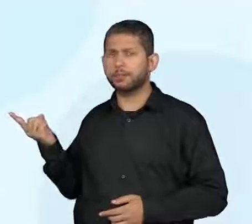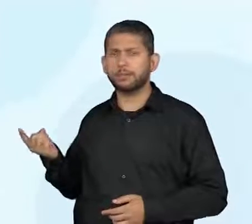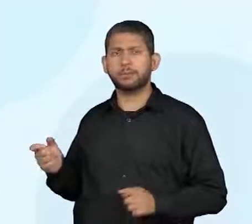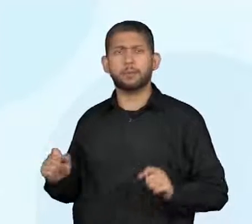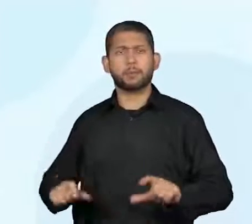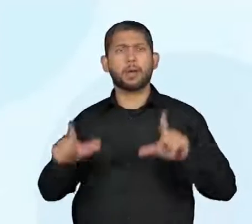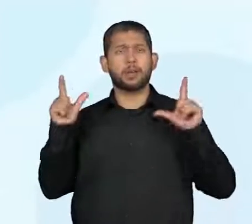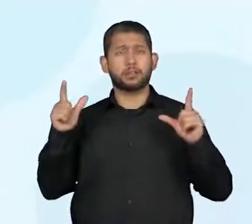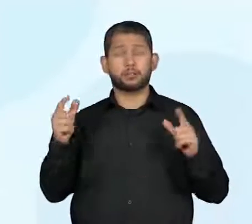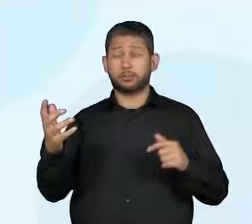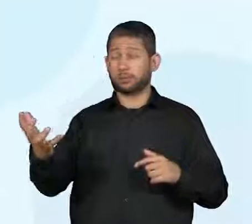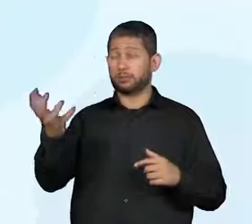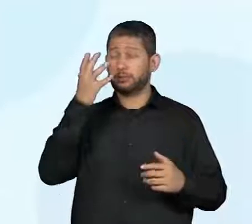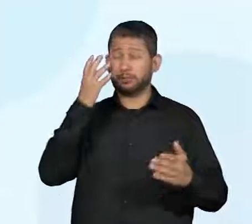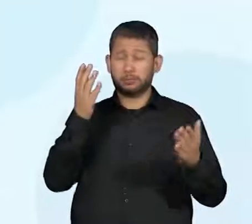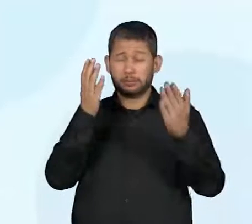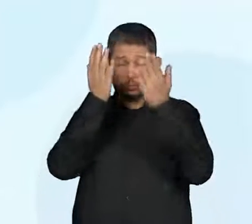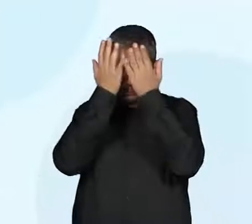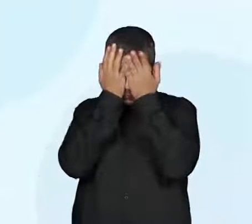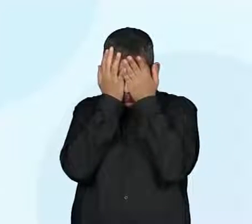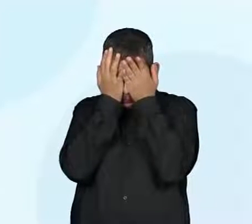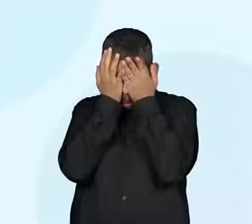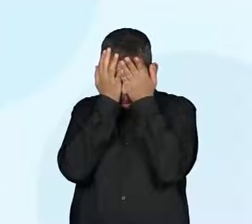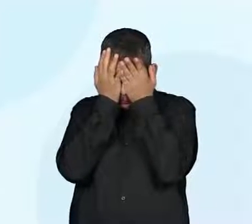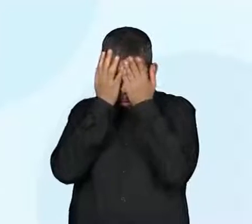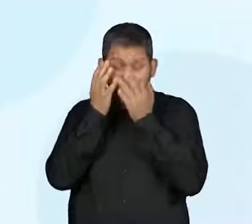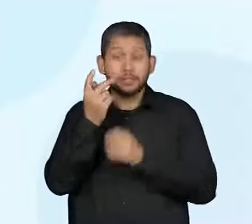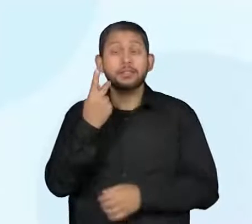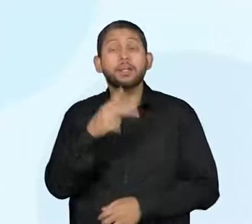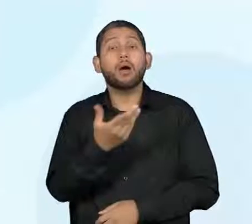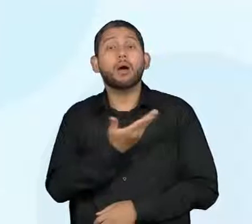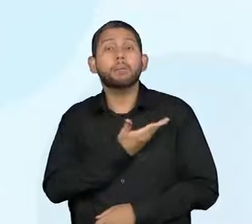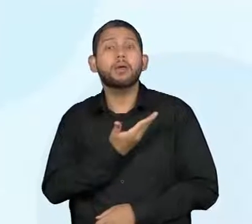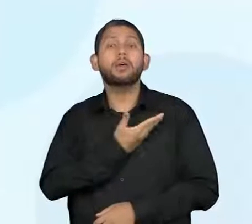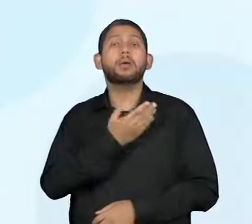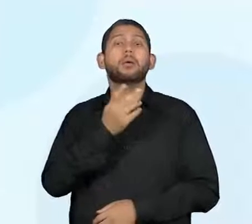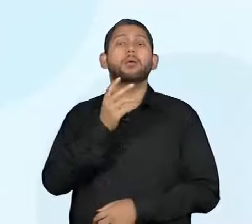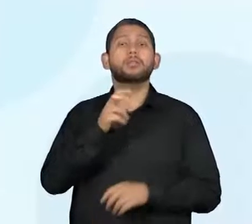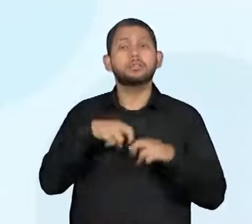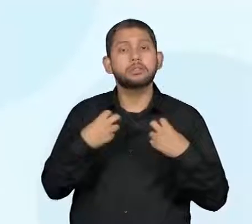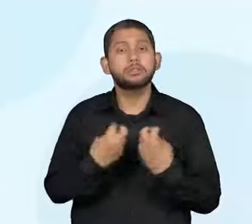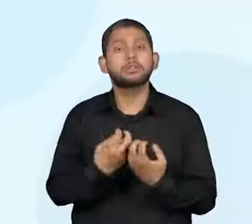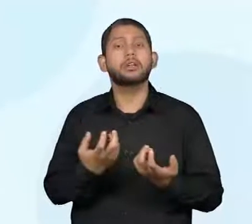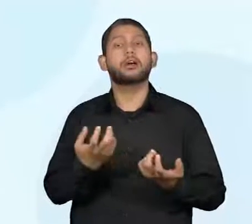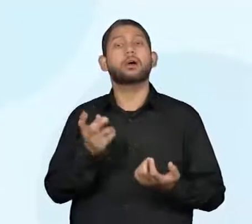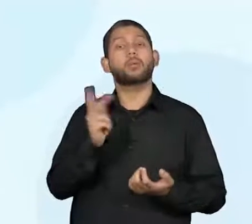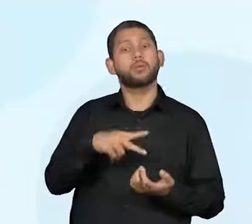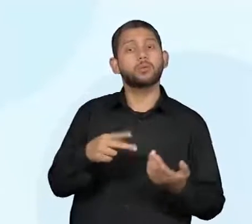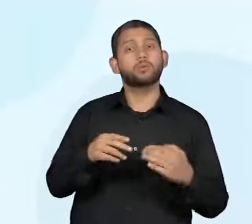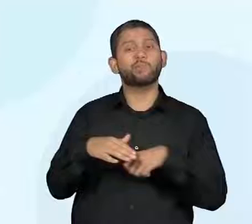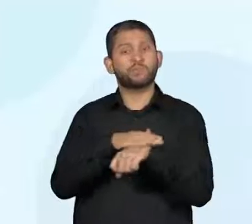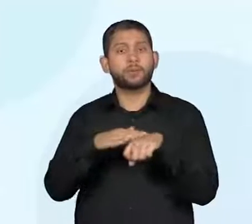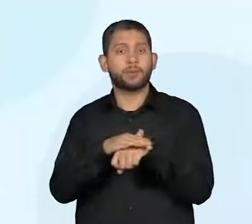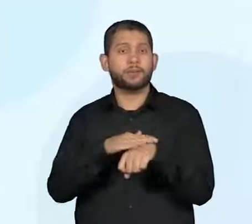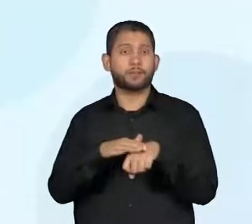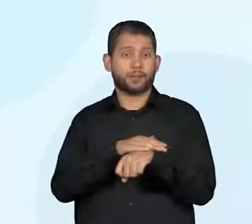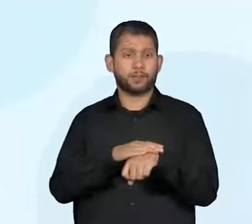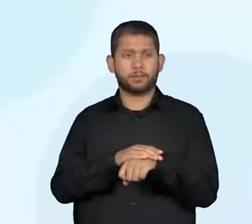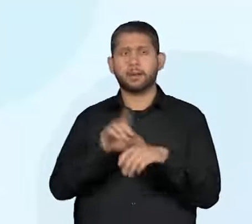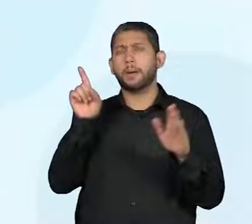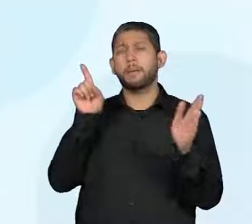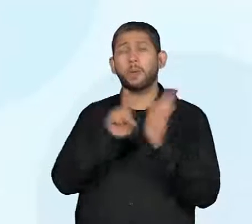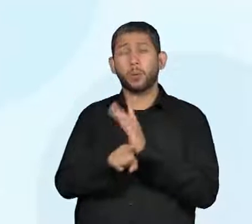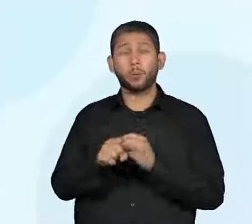a imagem e discuta com seus colegas e professor. E a luminosidade